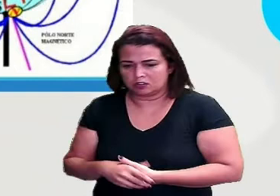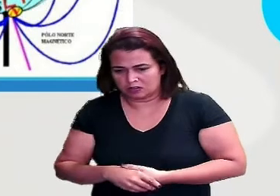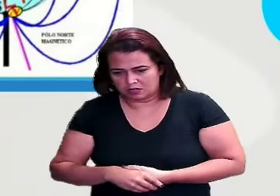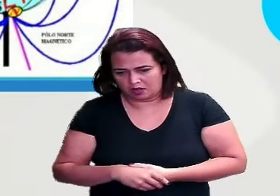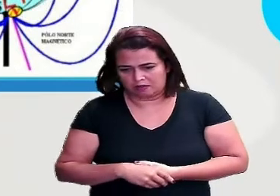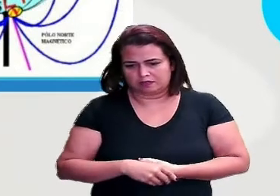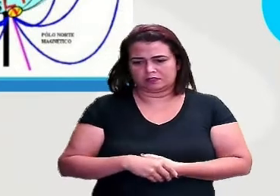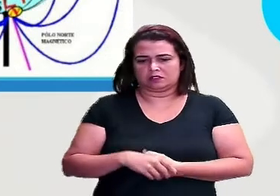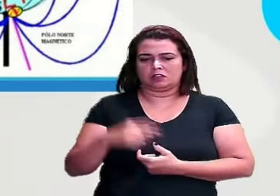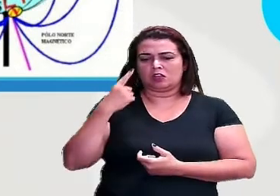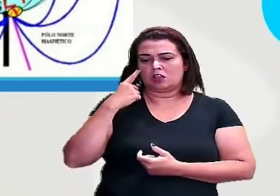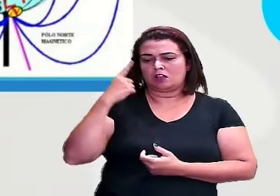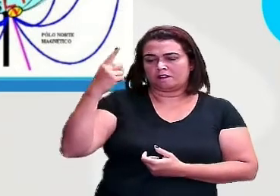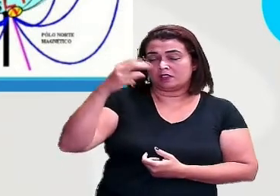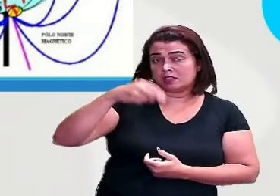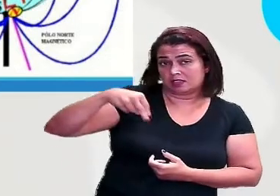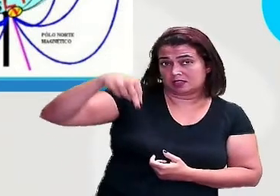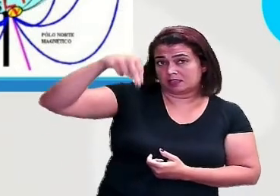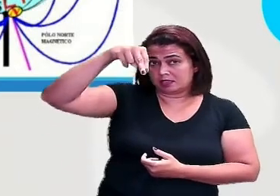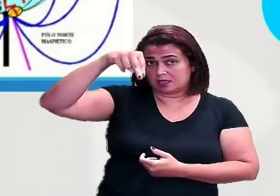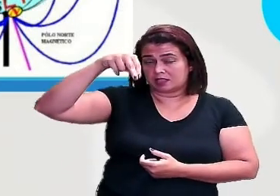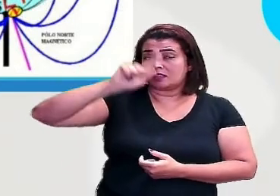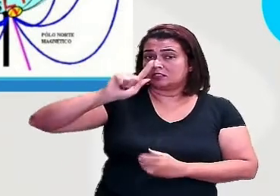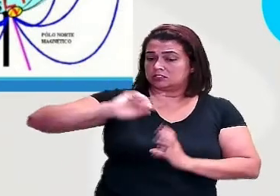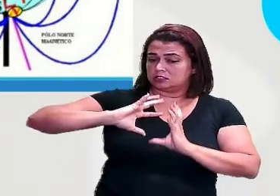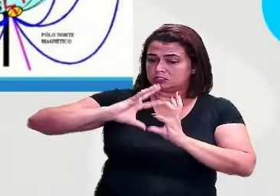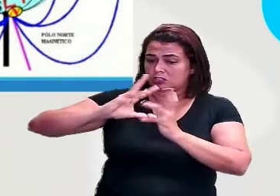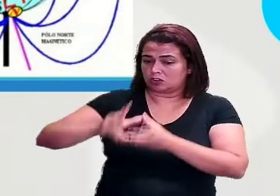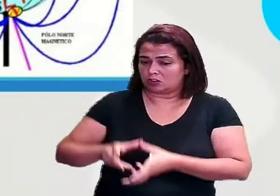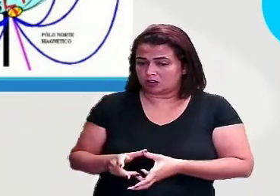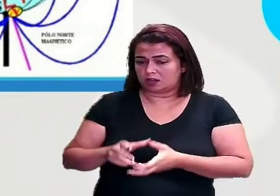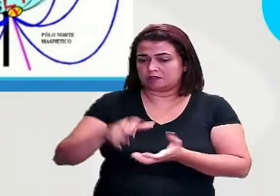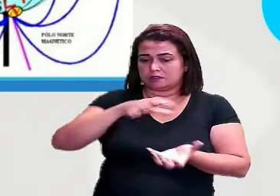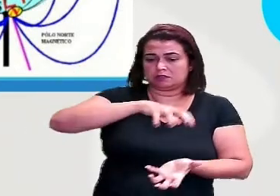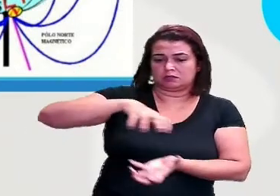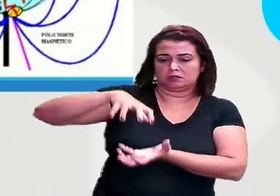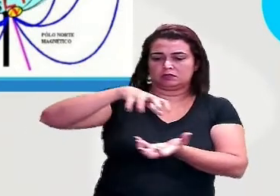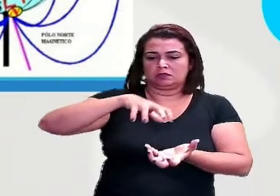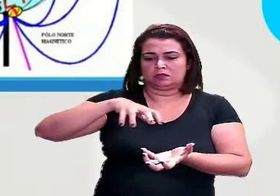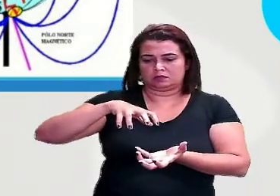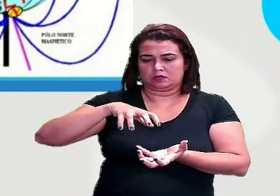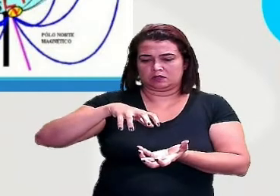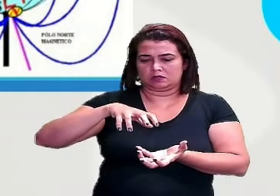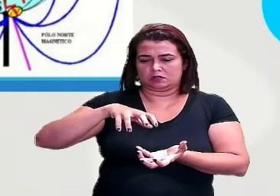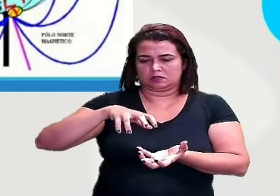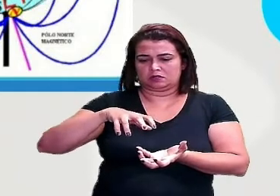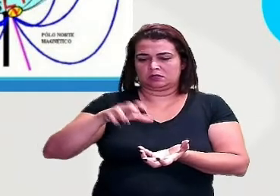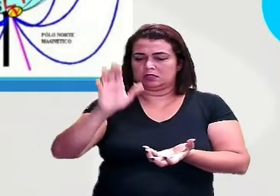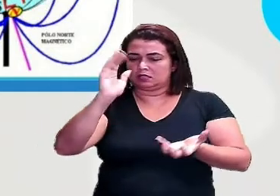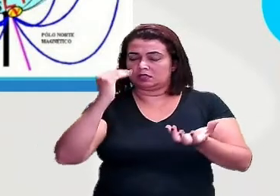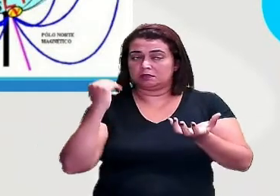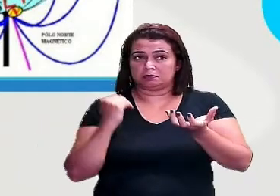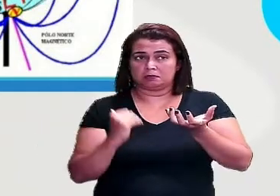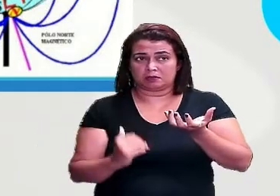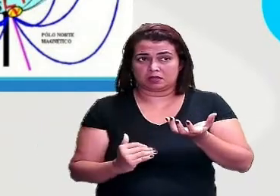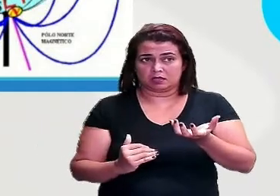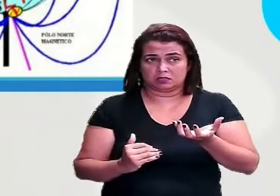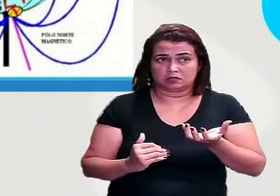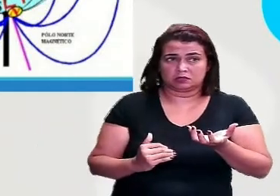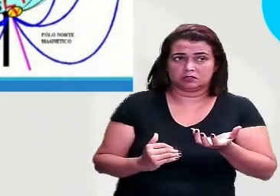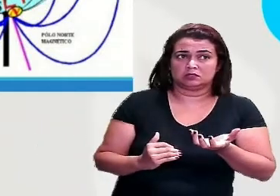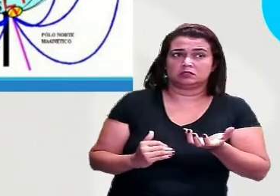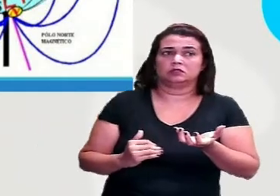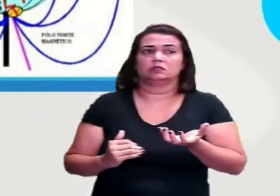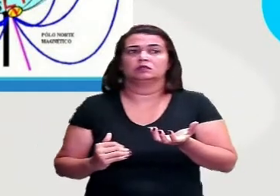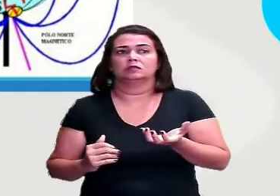N mais centralizado, enquanto o ponto abaixo da letra norte